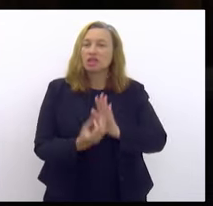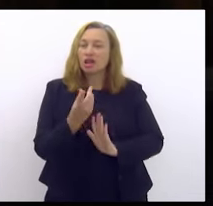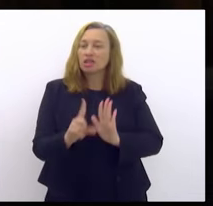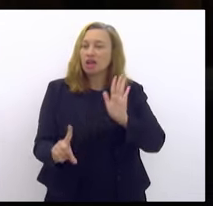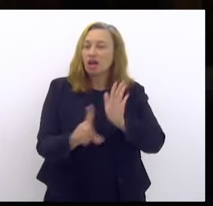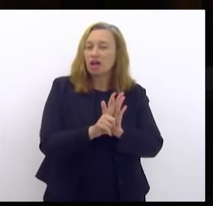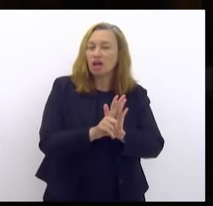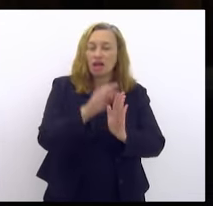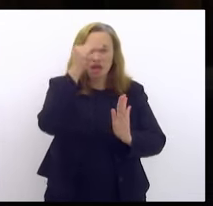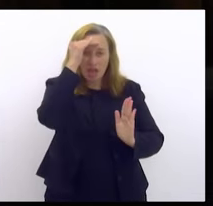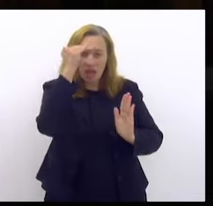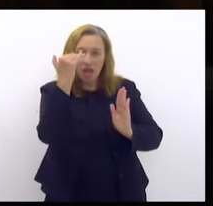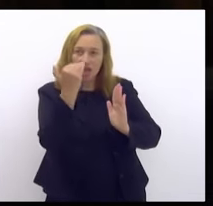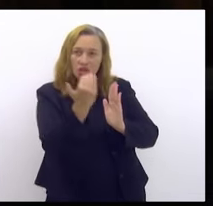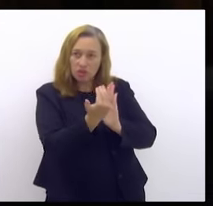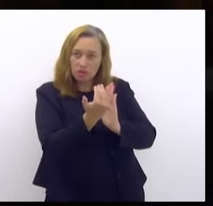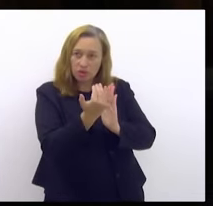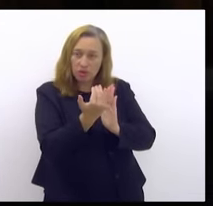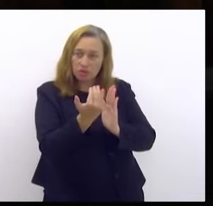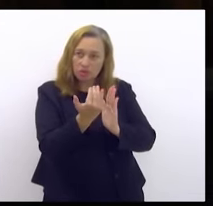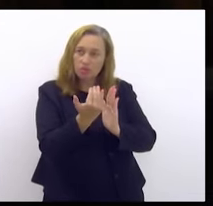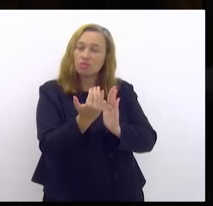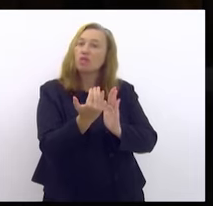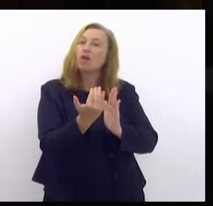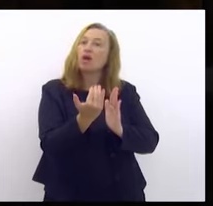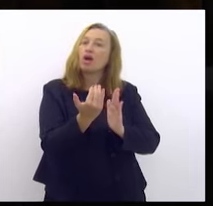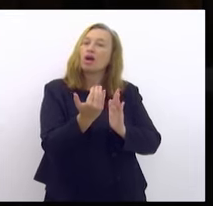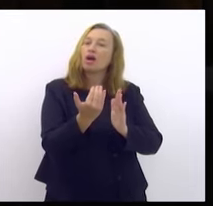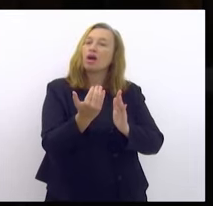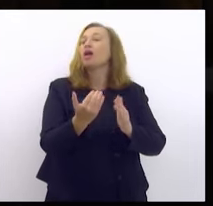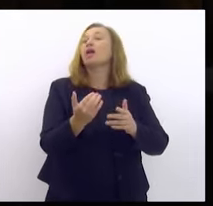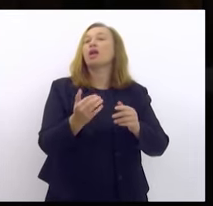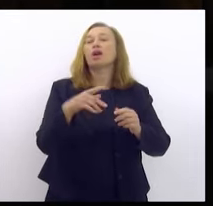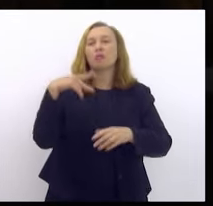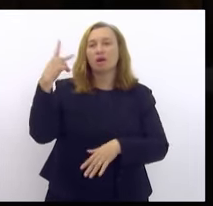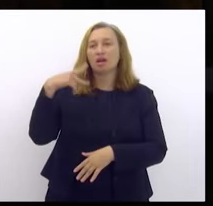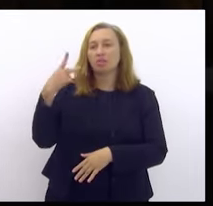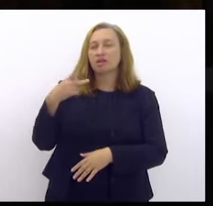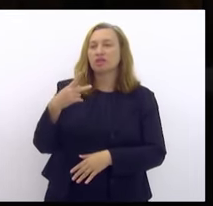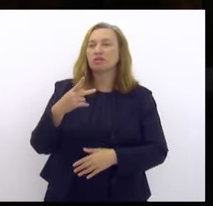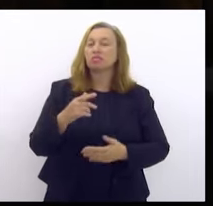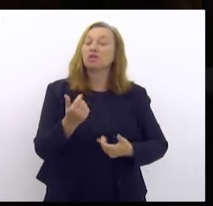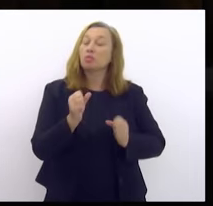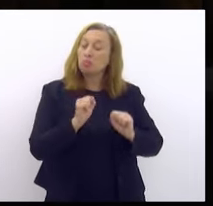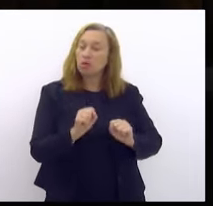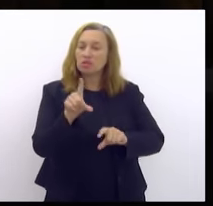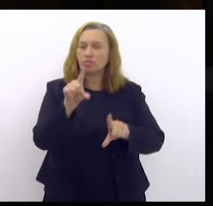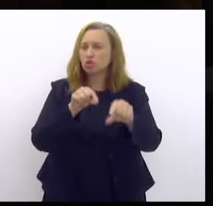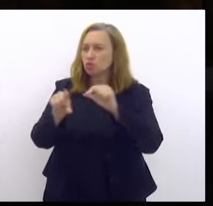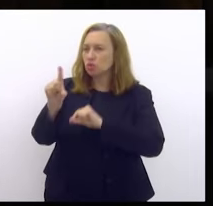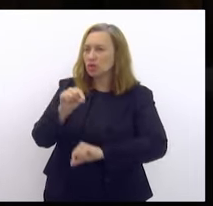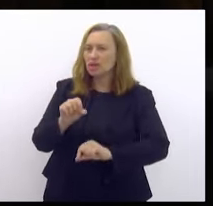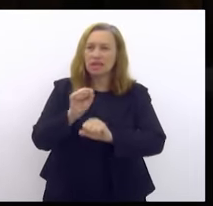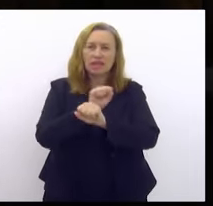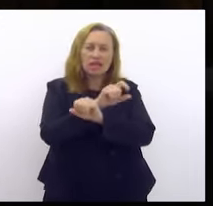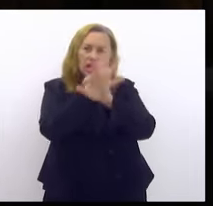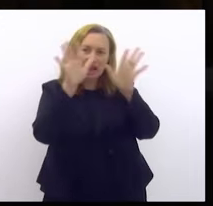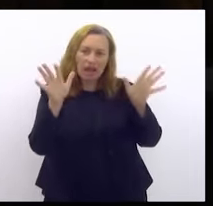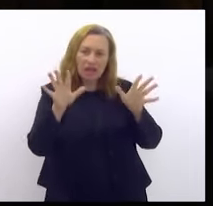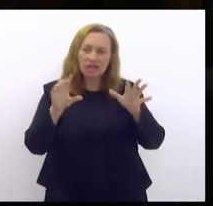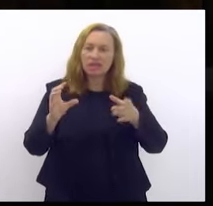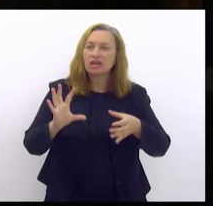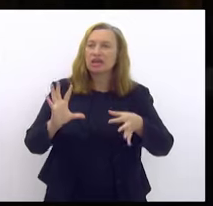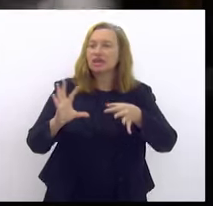ao parlamento fluminense, para que nós possamos estabelecer ali, definir de forma clara, consolidado numa